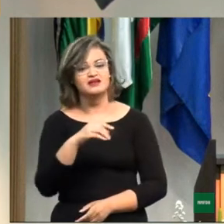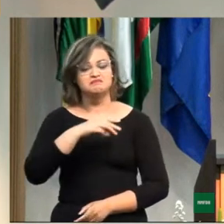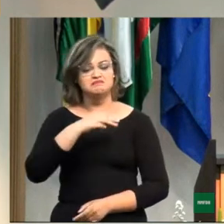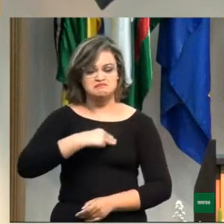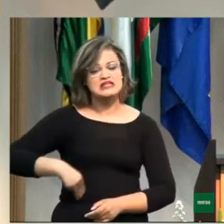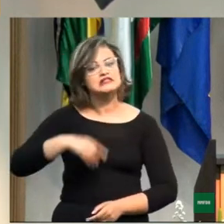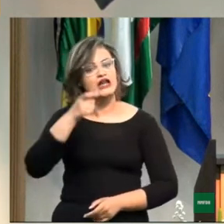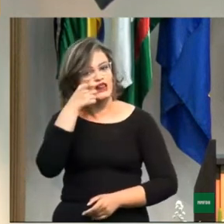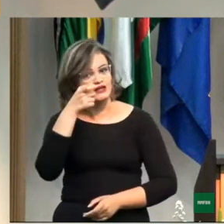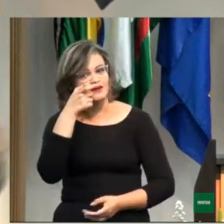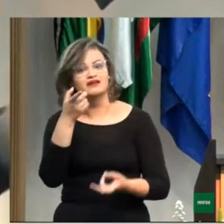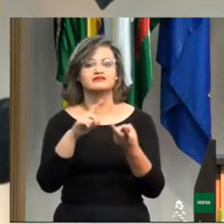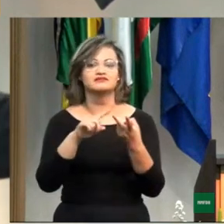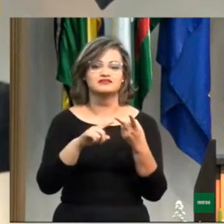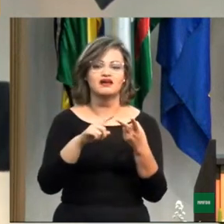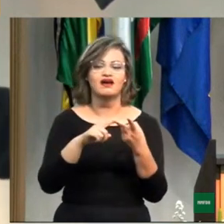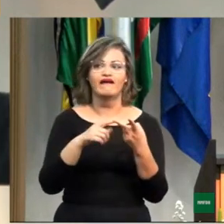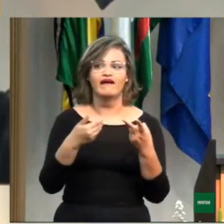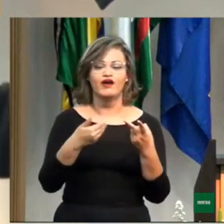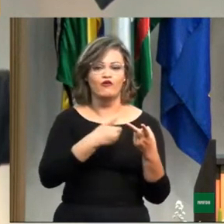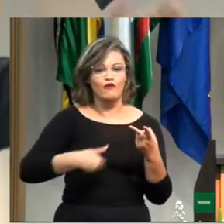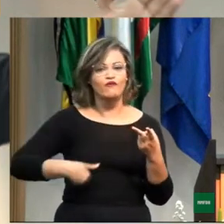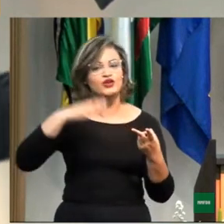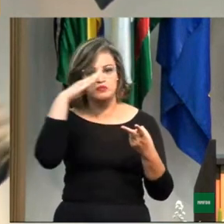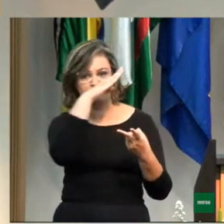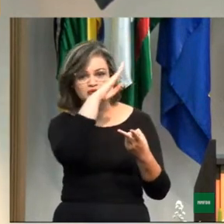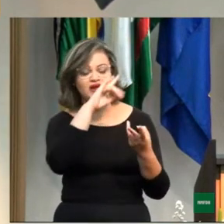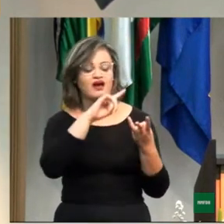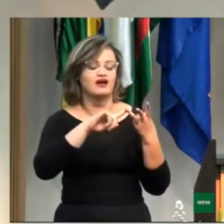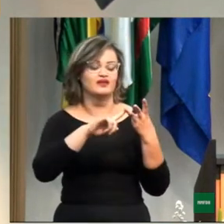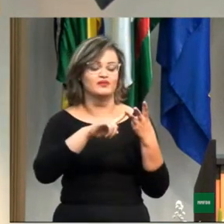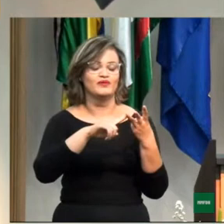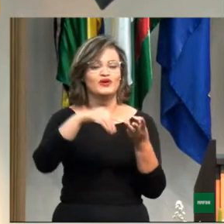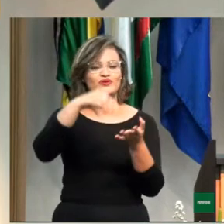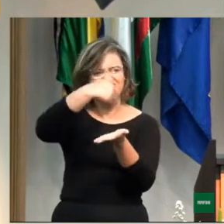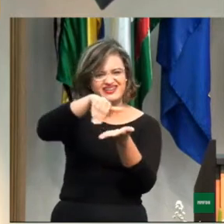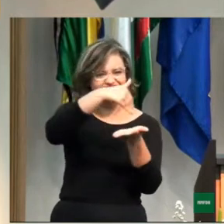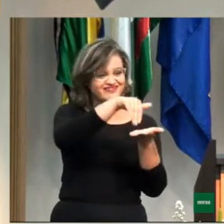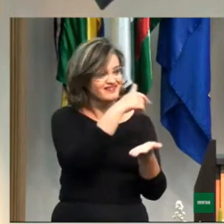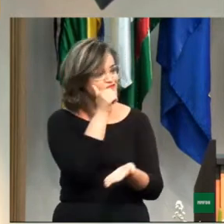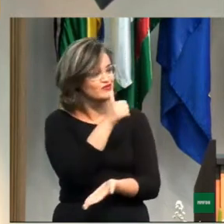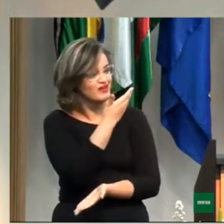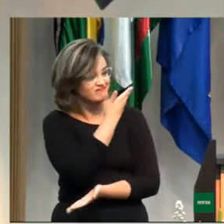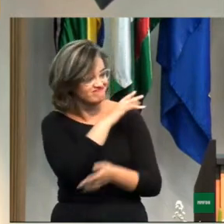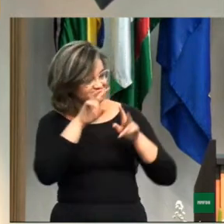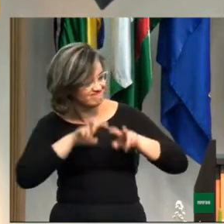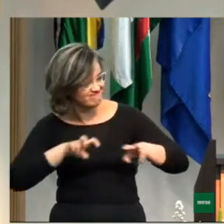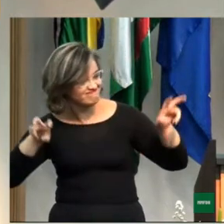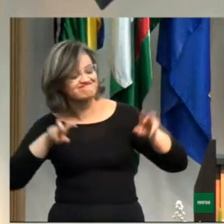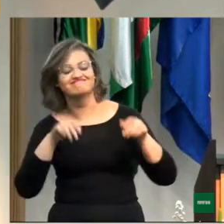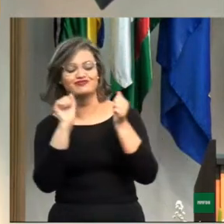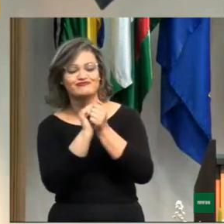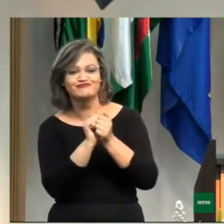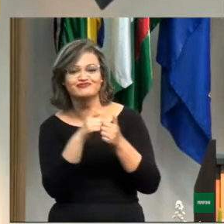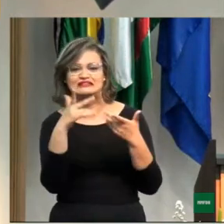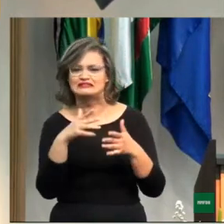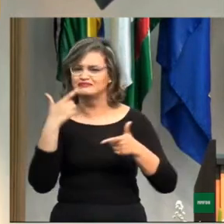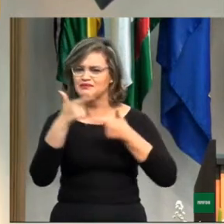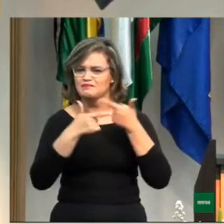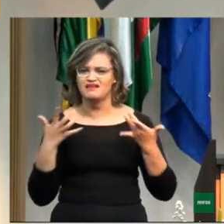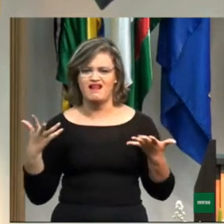o governo Bolsonaro, as secretárias que estão aqui fazendo um trabalho belíssimo, junto aos